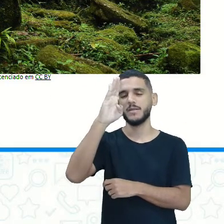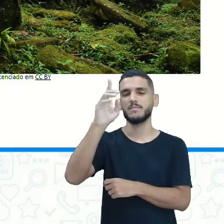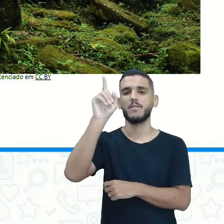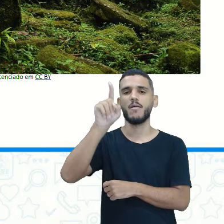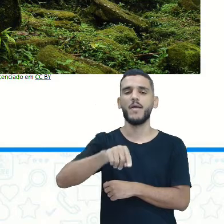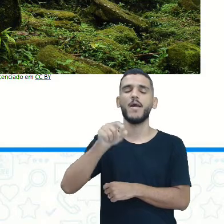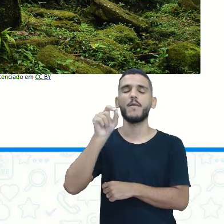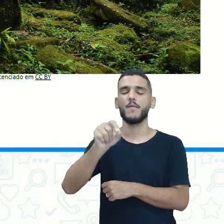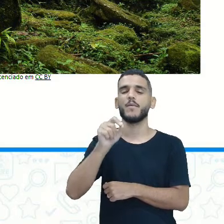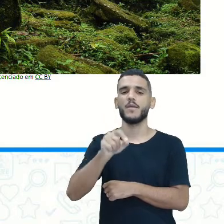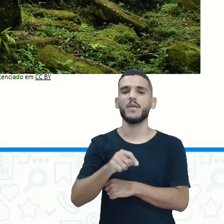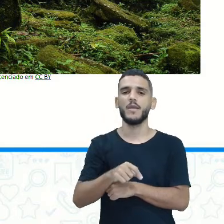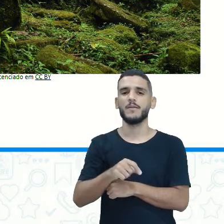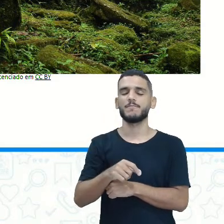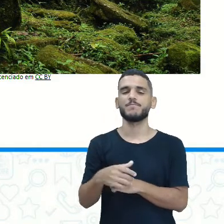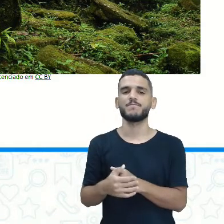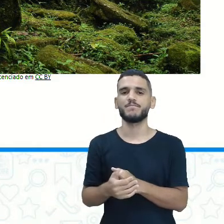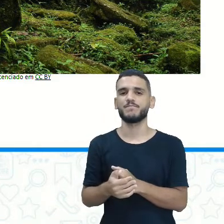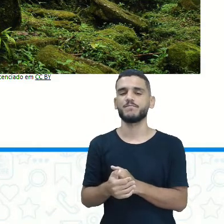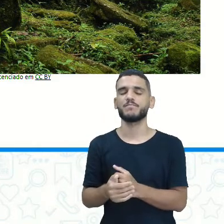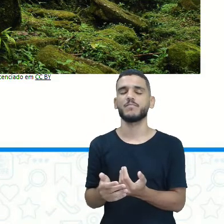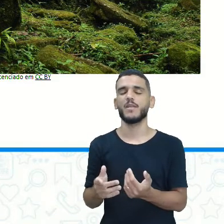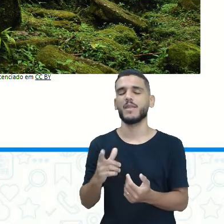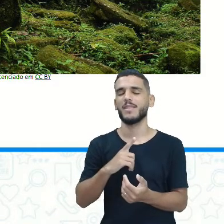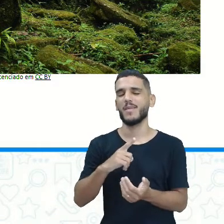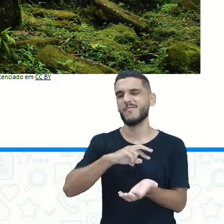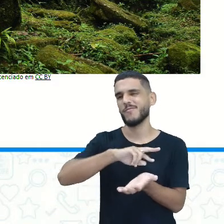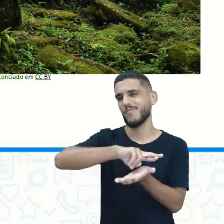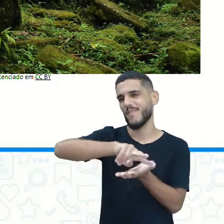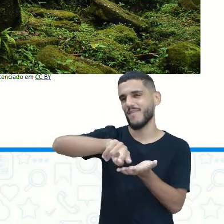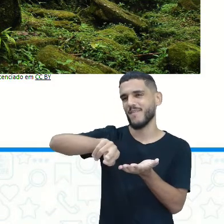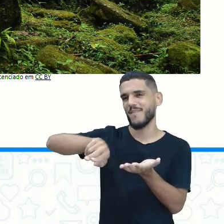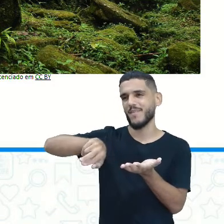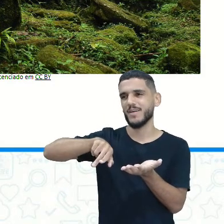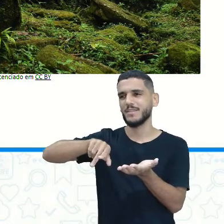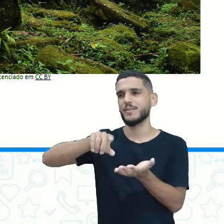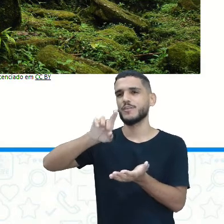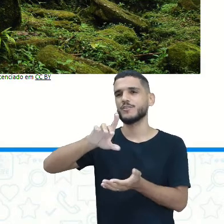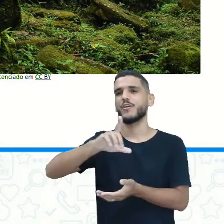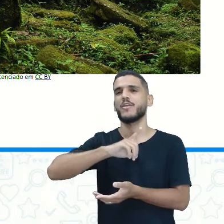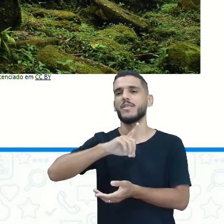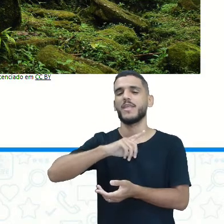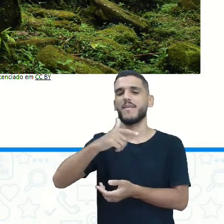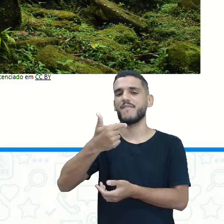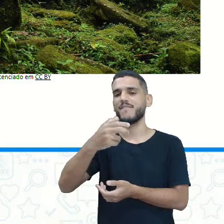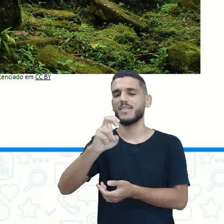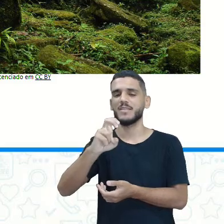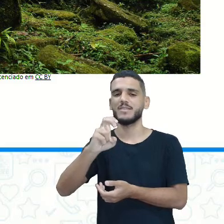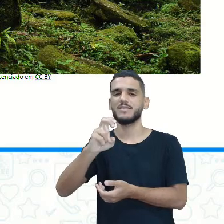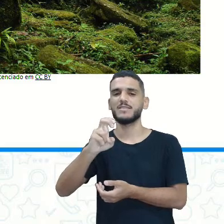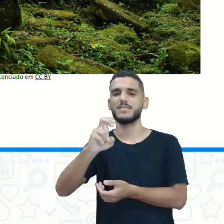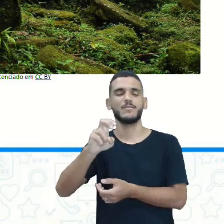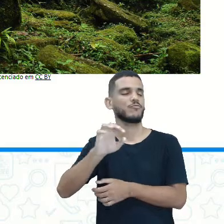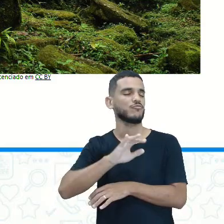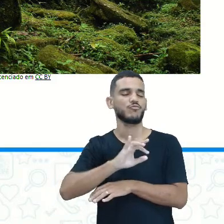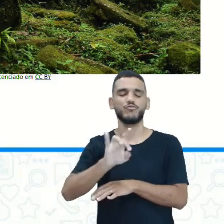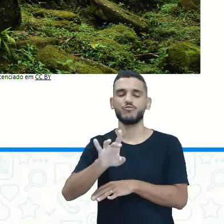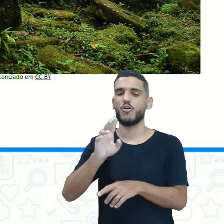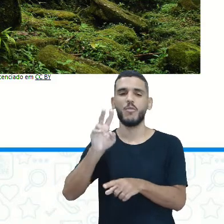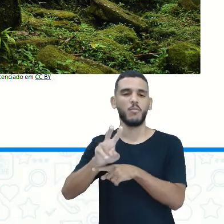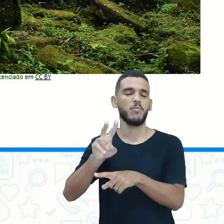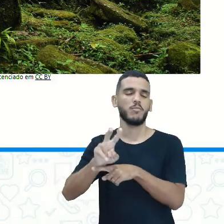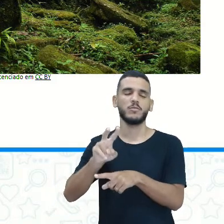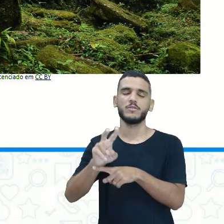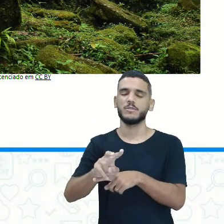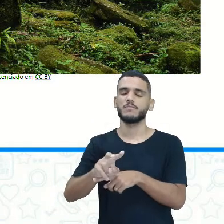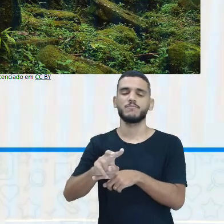destruída que nós temos fragmentos. E só existem 25 unidades de preservação ambiental, que possuem espécies